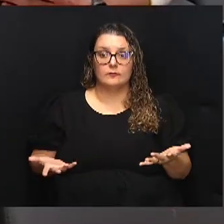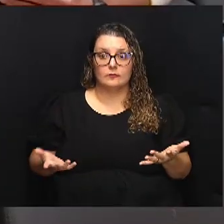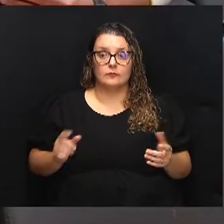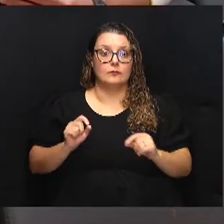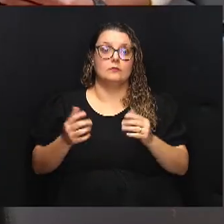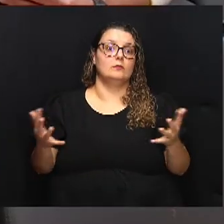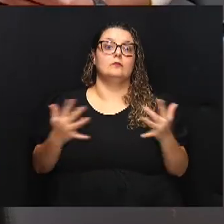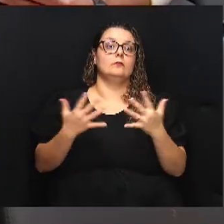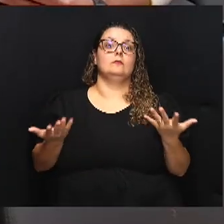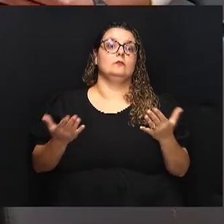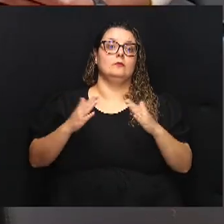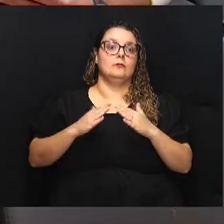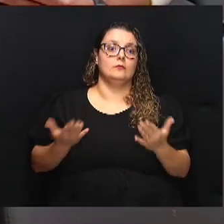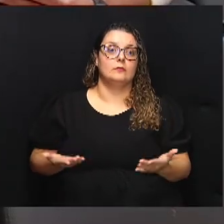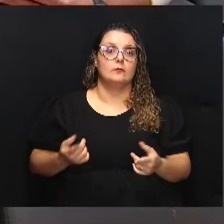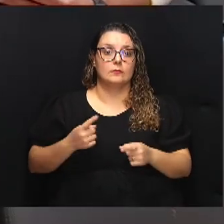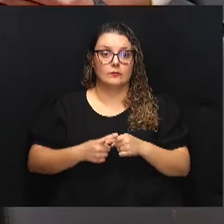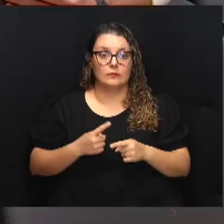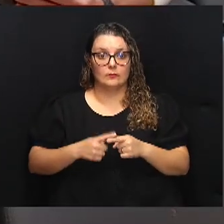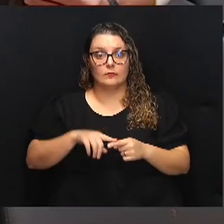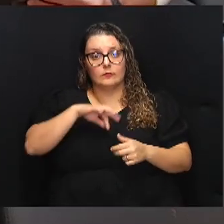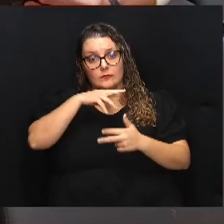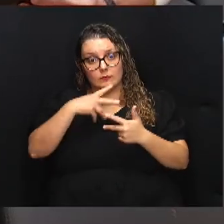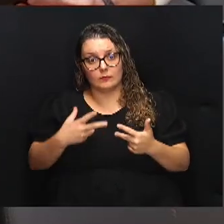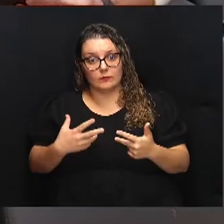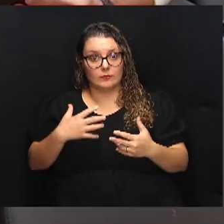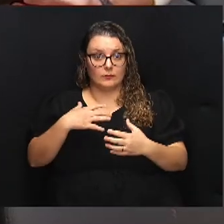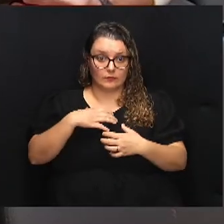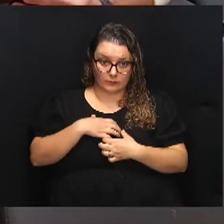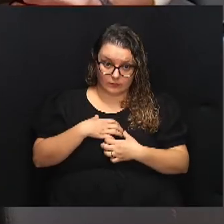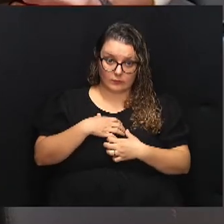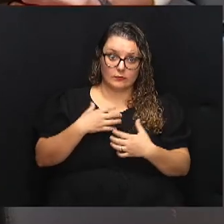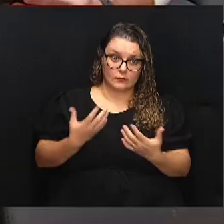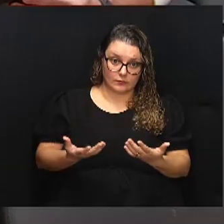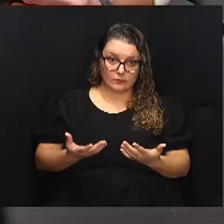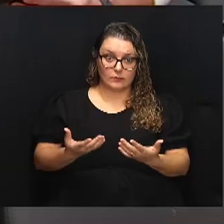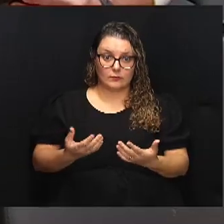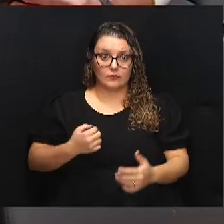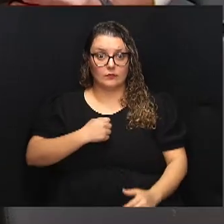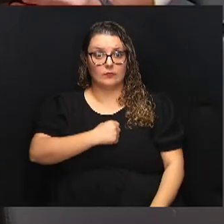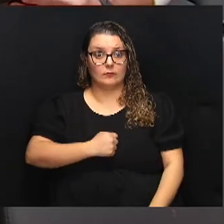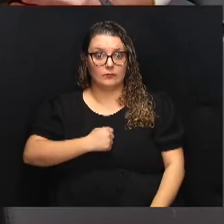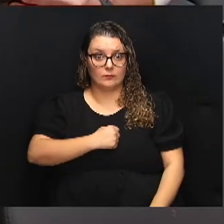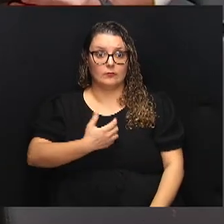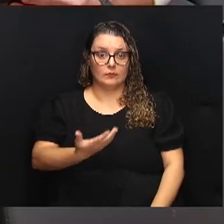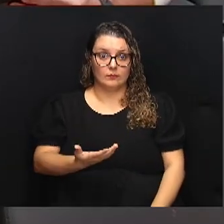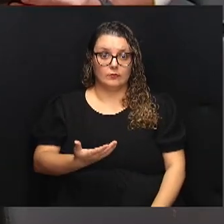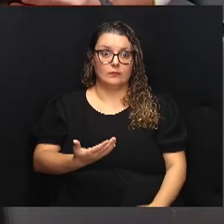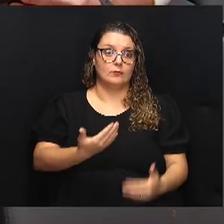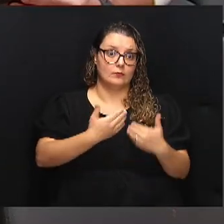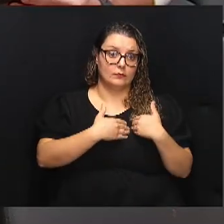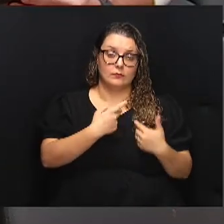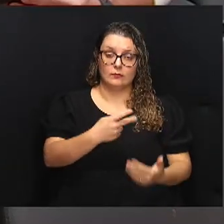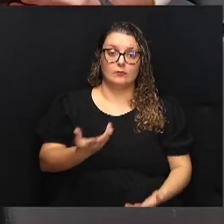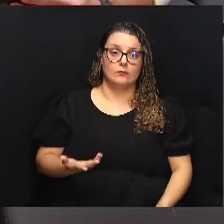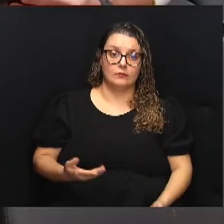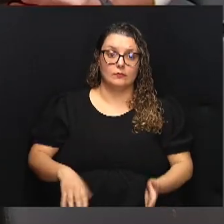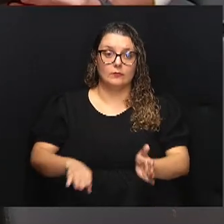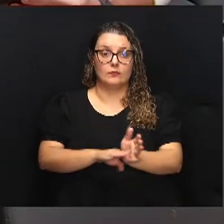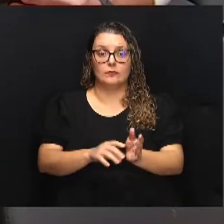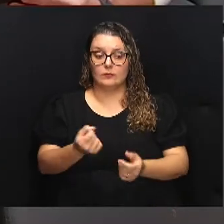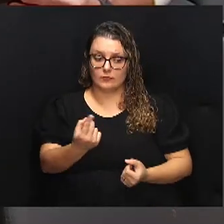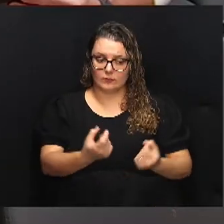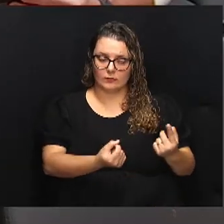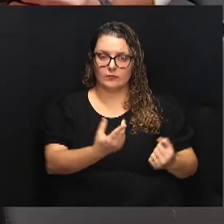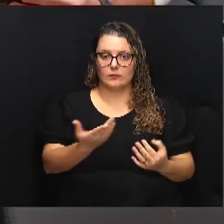que quer invadir? Por quê? O animal tem sentimentos. Ele estava com saudade lá do tutor deles e chega pessoas estranhas